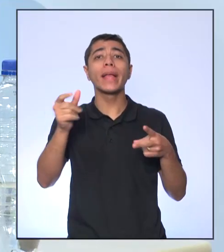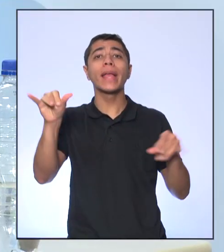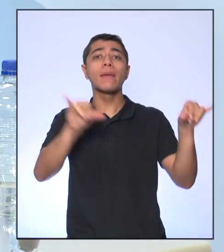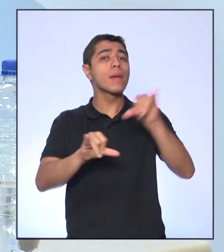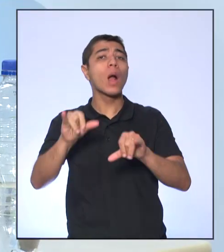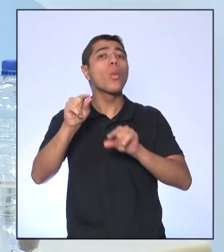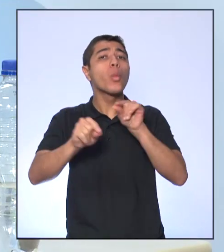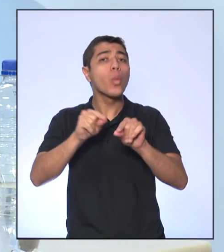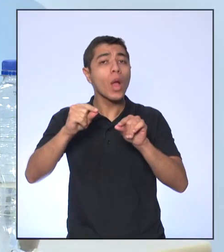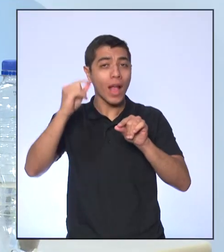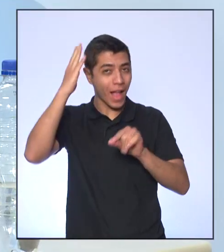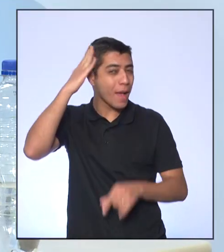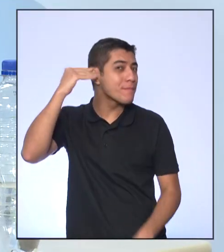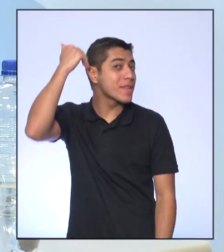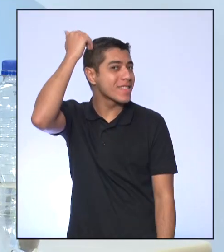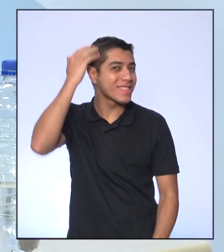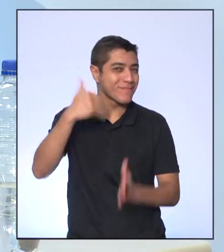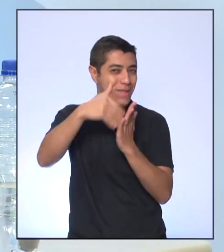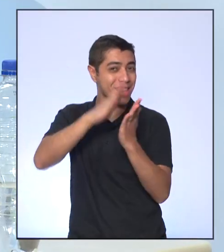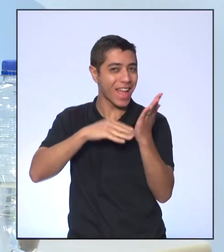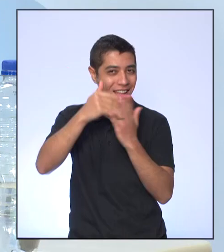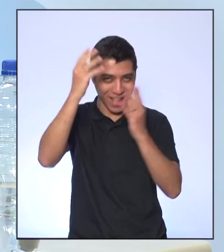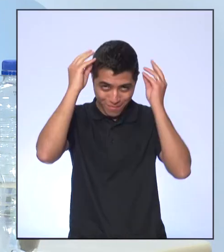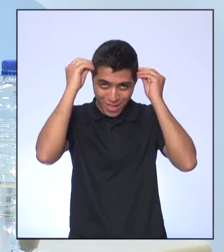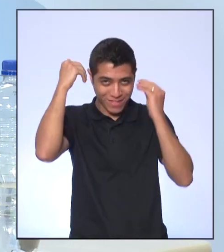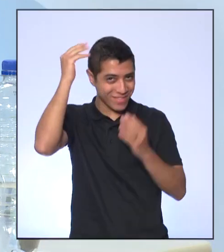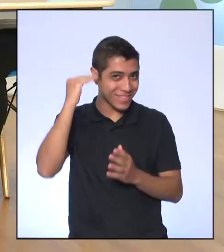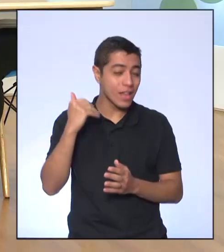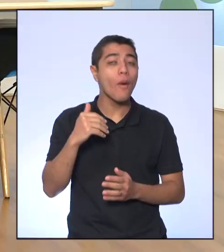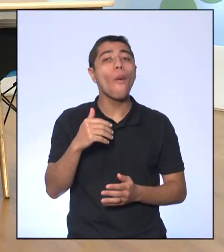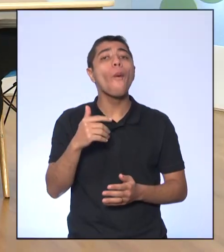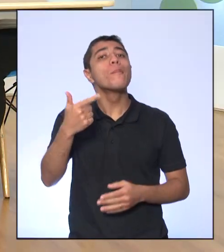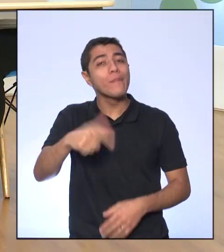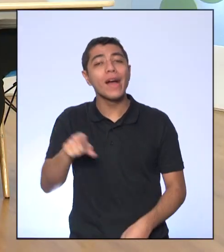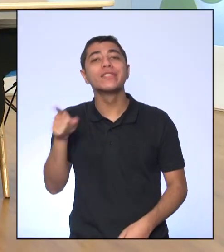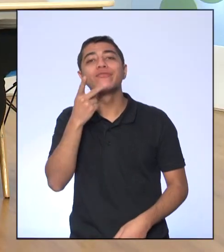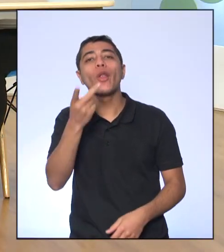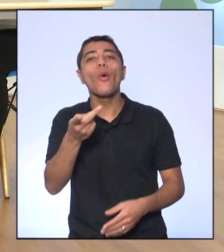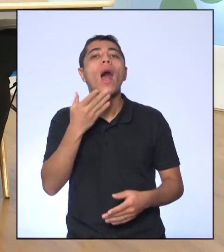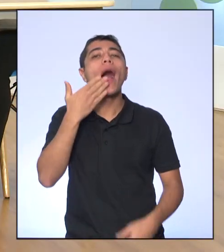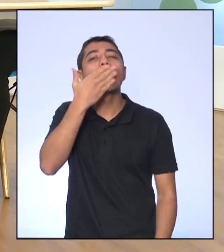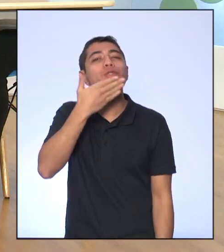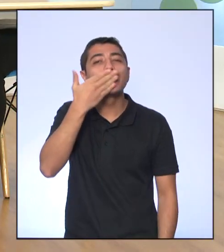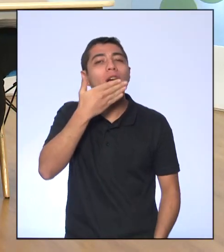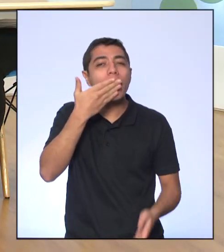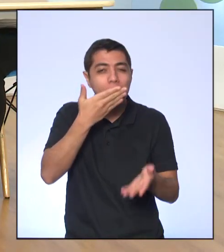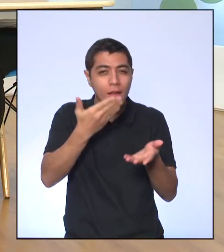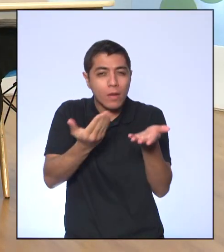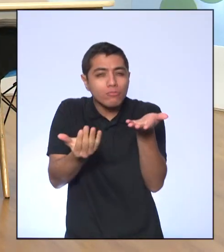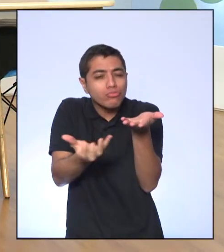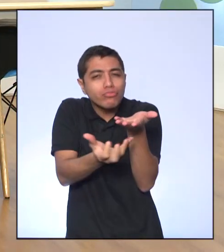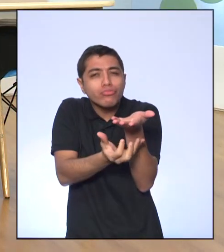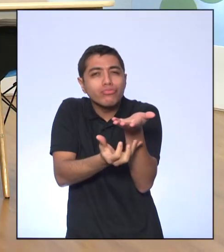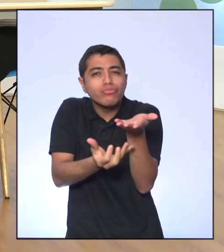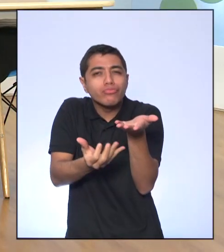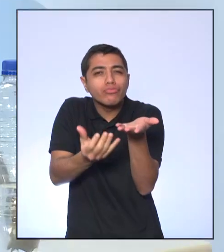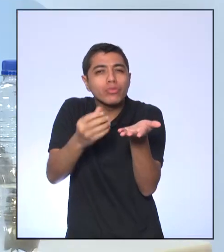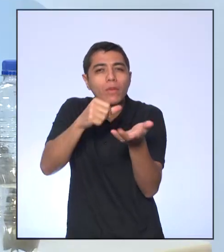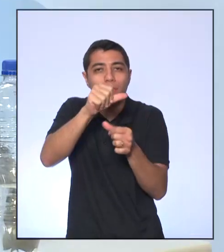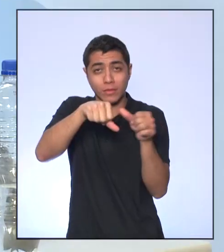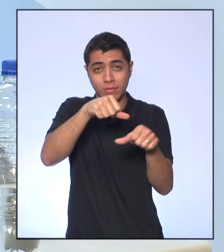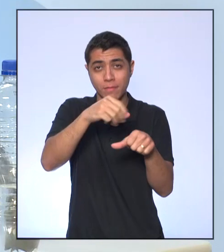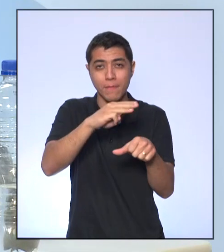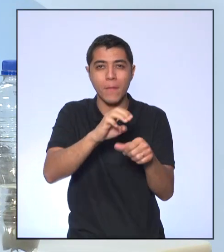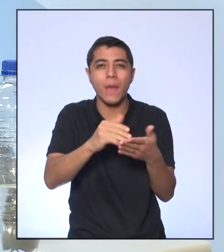colocaram queimar o açúcar. Queimar o açúcar para fazer o caramelo? Sim, legal. interessante, né? Interessante mesmo. Tá? Ô,